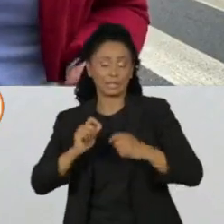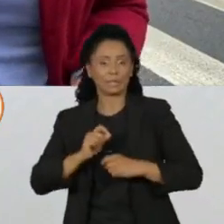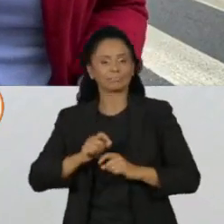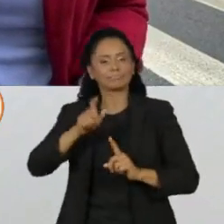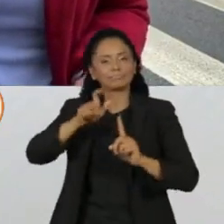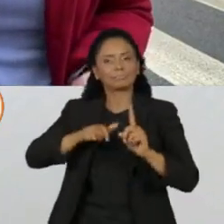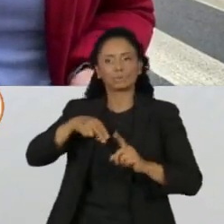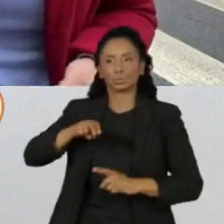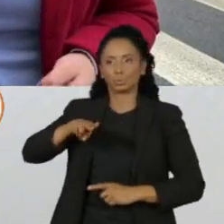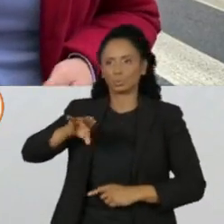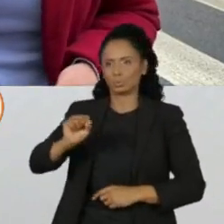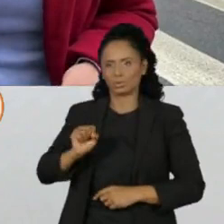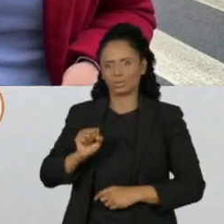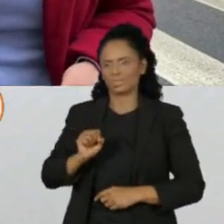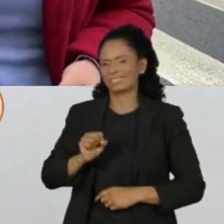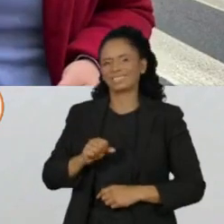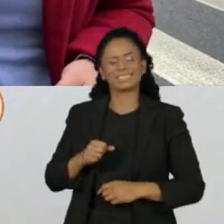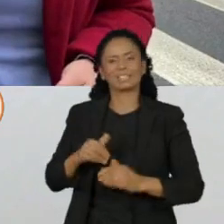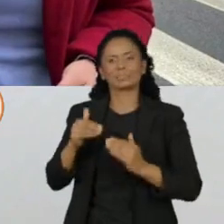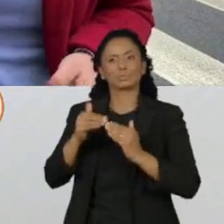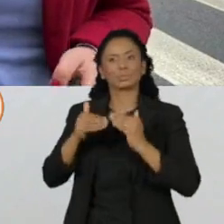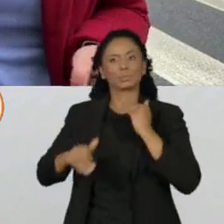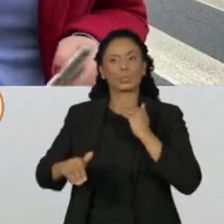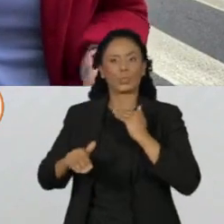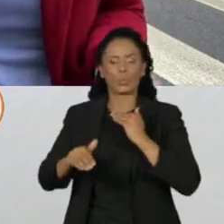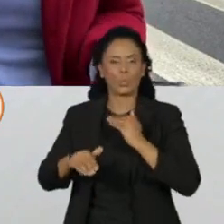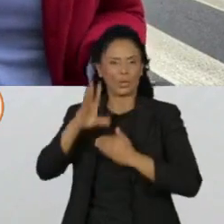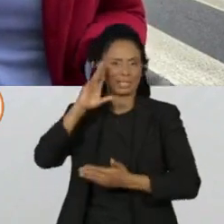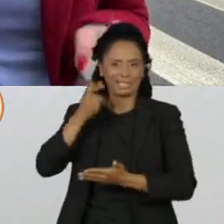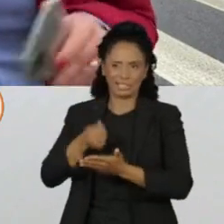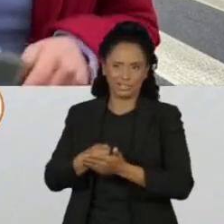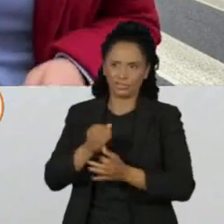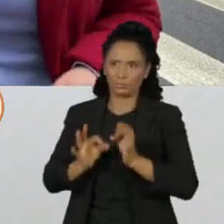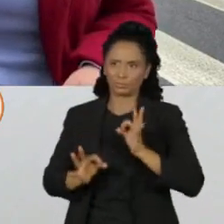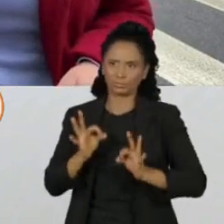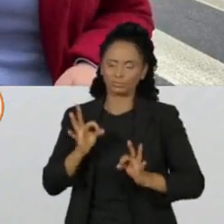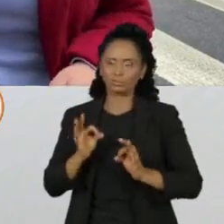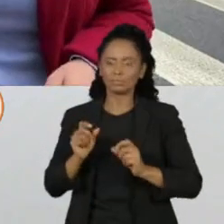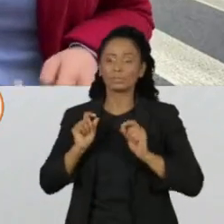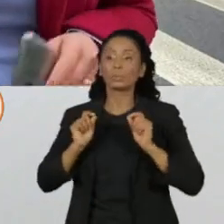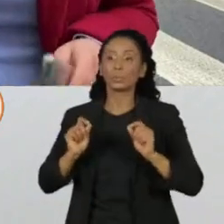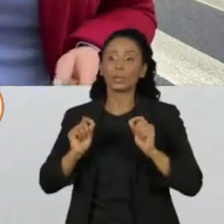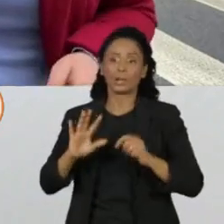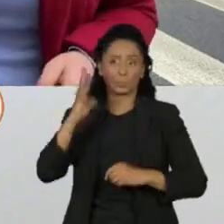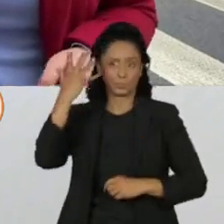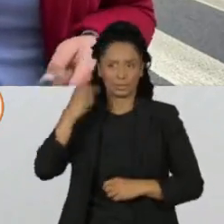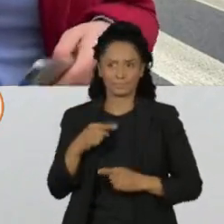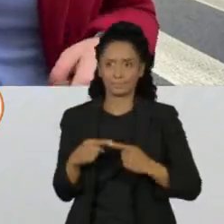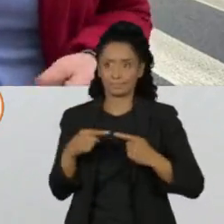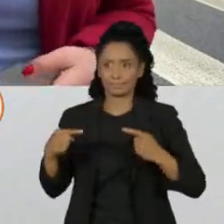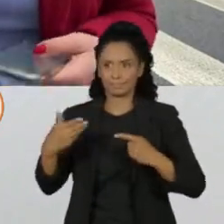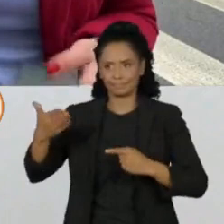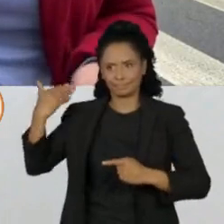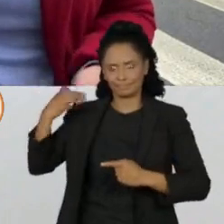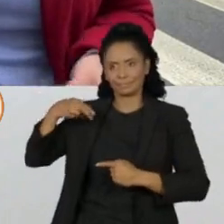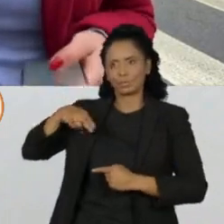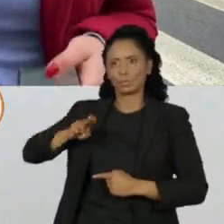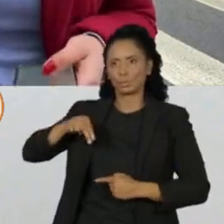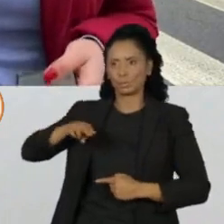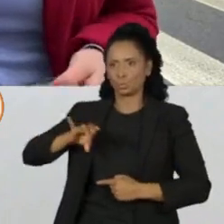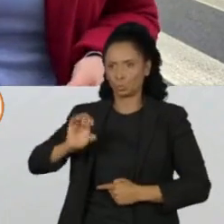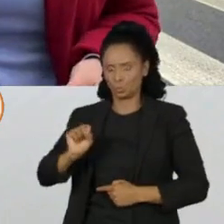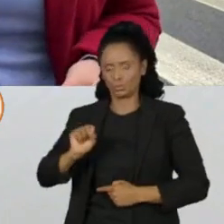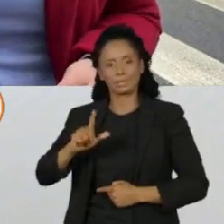que contrariou uma decisão da corte. O que acontece é o seguinte: na semana passada, Nunes Marques devolveu